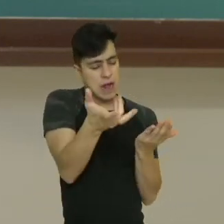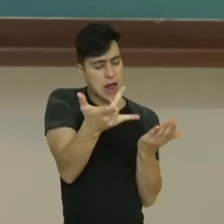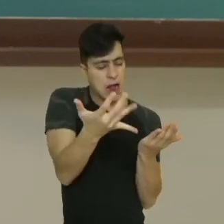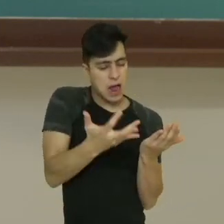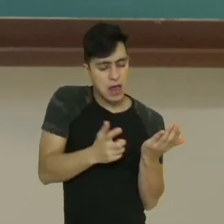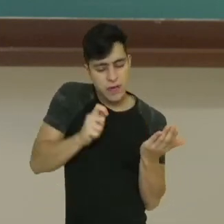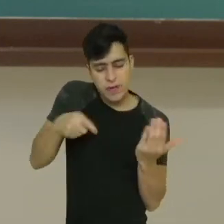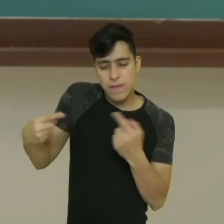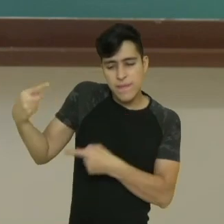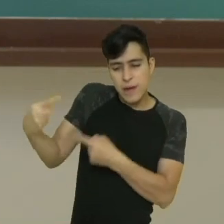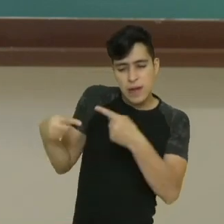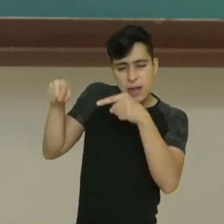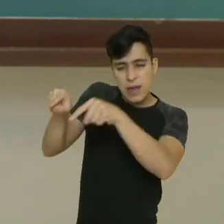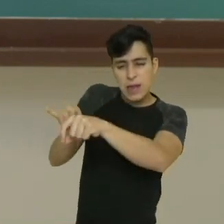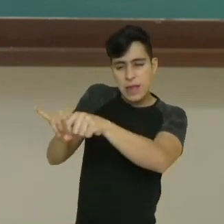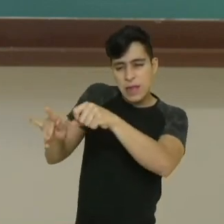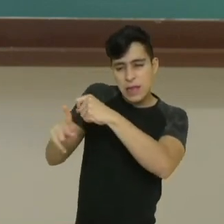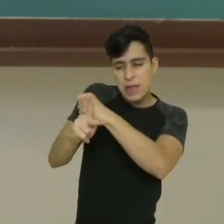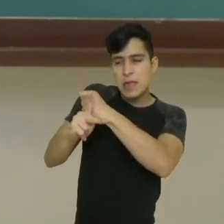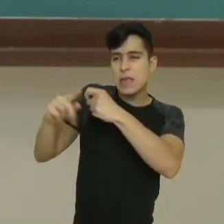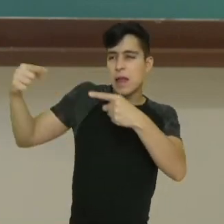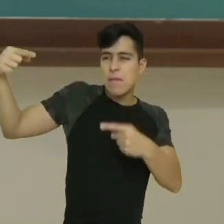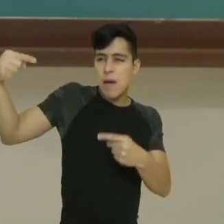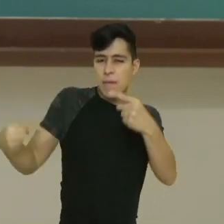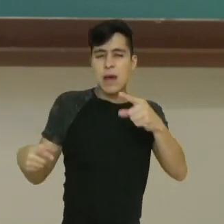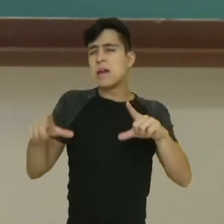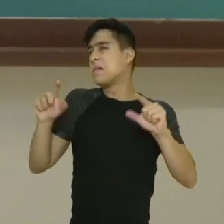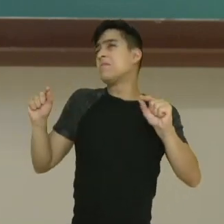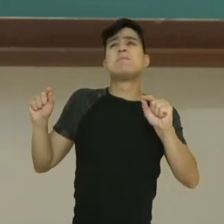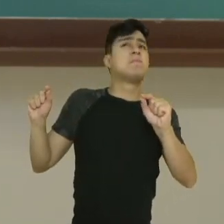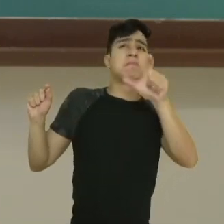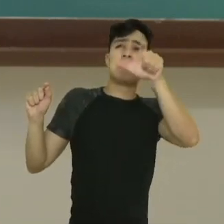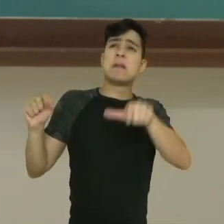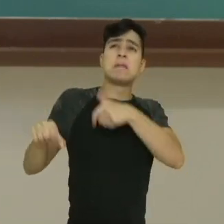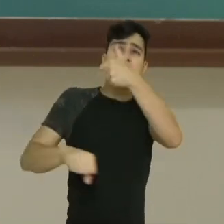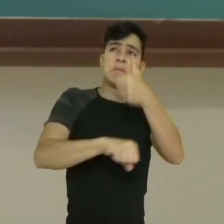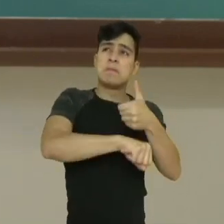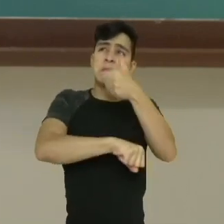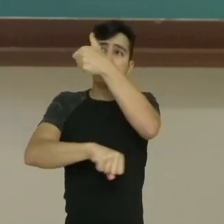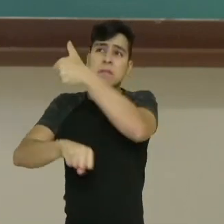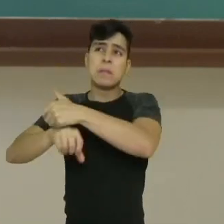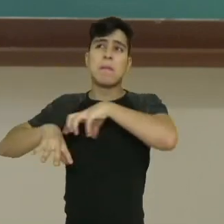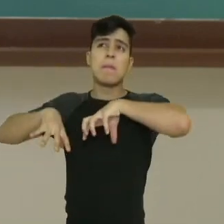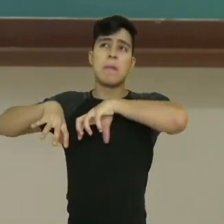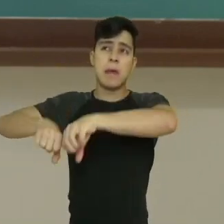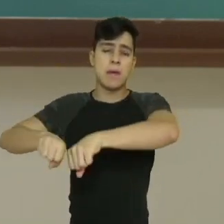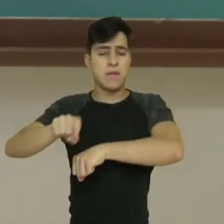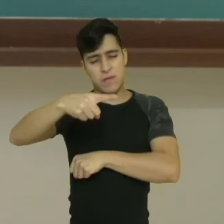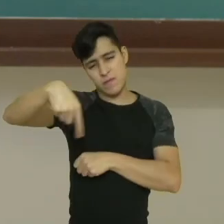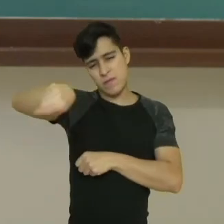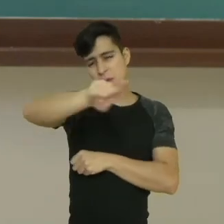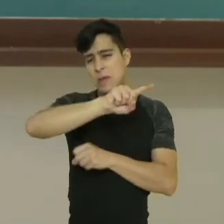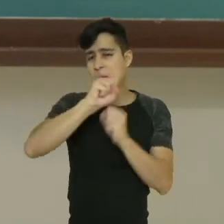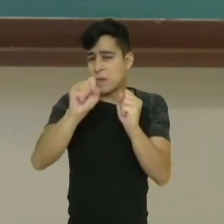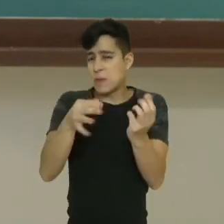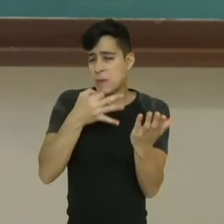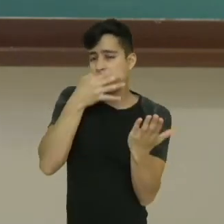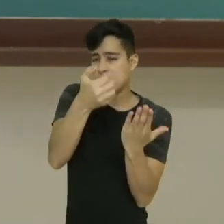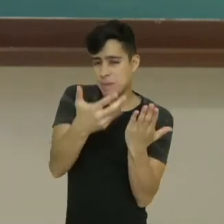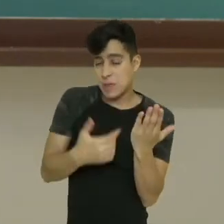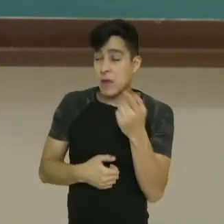E será para quem que deveria realmente pertencer, né? Você pode até dar a sua opinião aí também. Vamos aqui para a nossa resposta